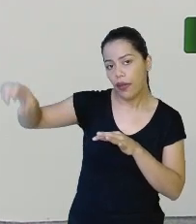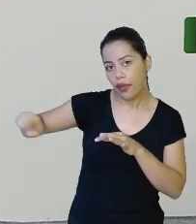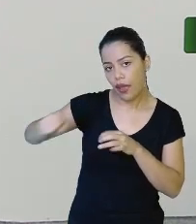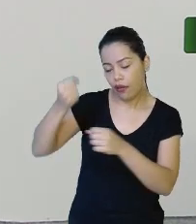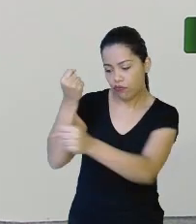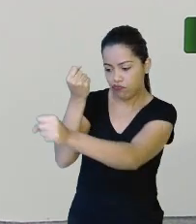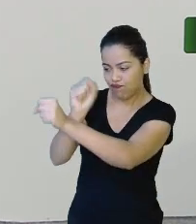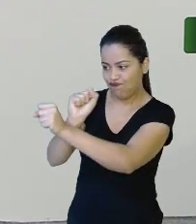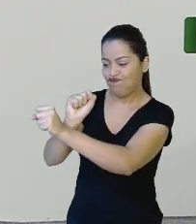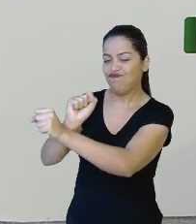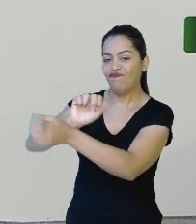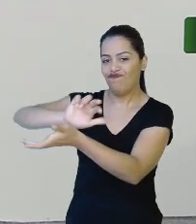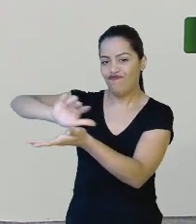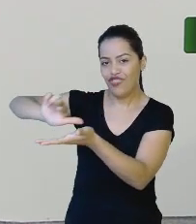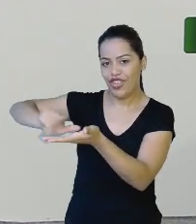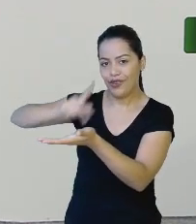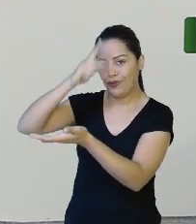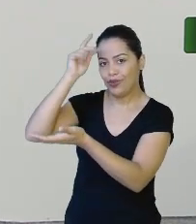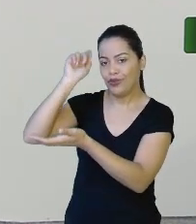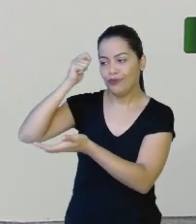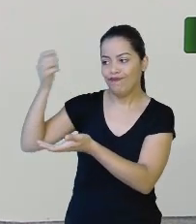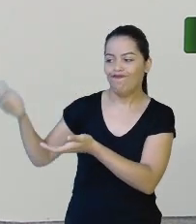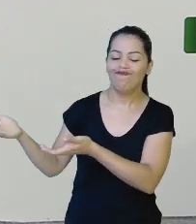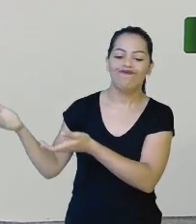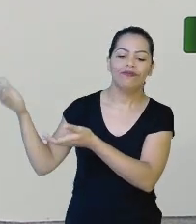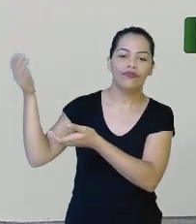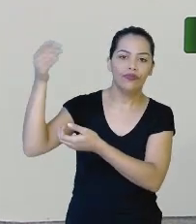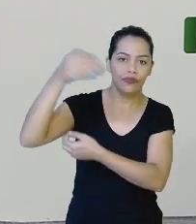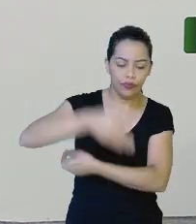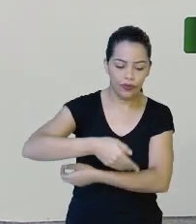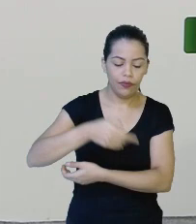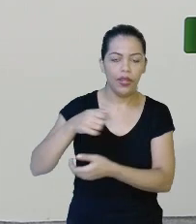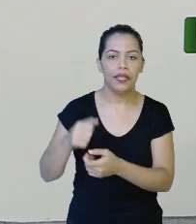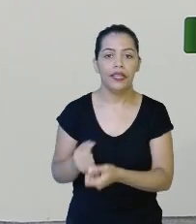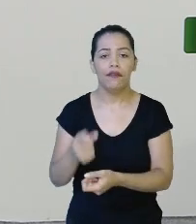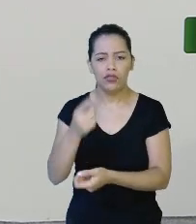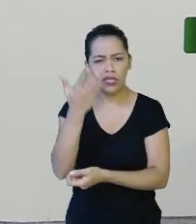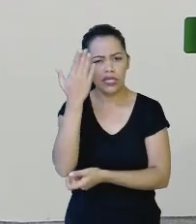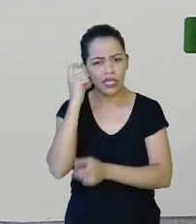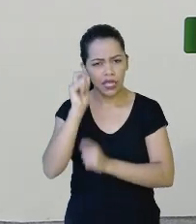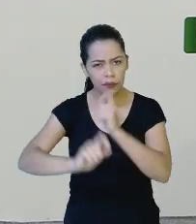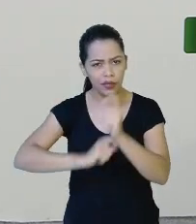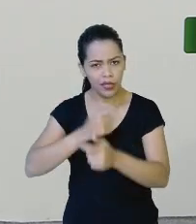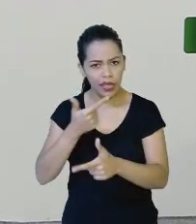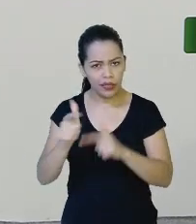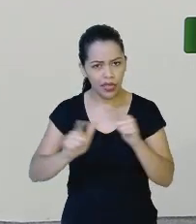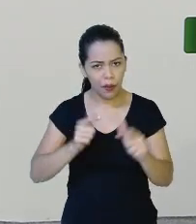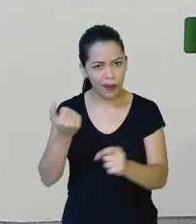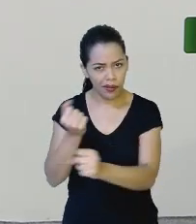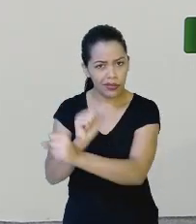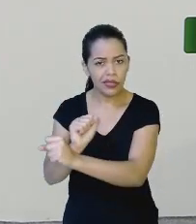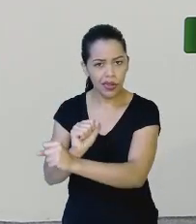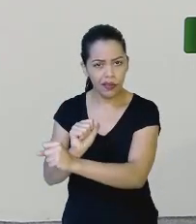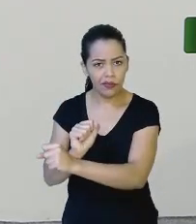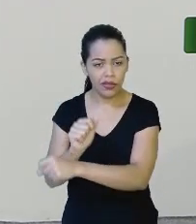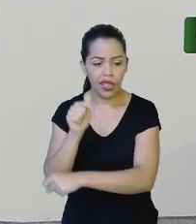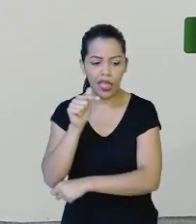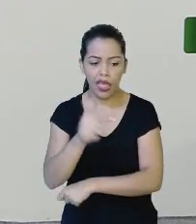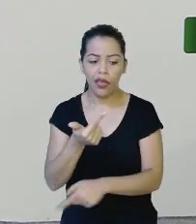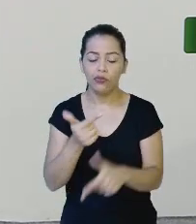trabalharem executando esse trabalho escravo. Vocês sabem o que é um trabalho escravo, né? É aquele trabalho que não